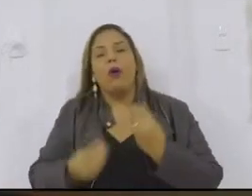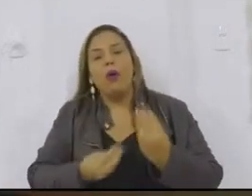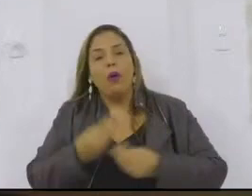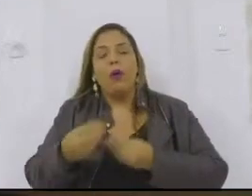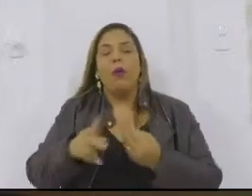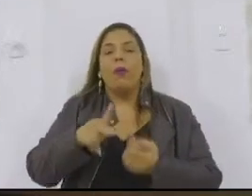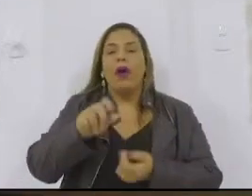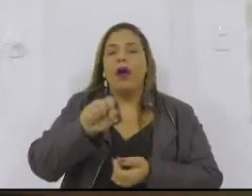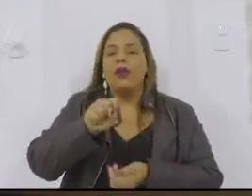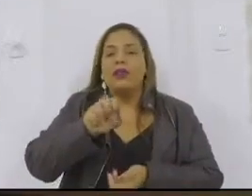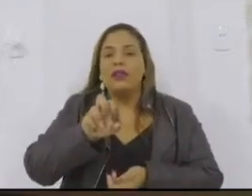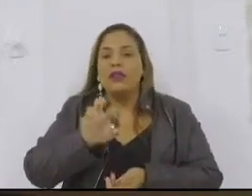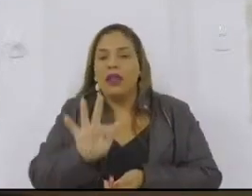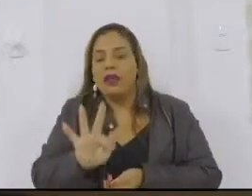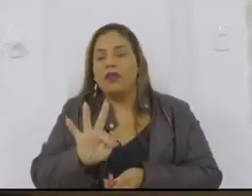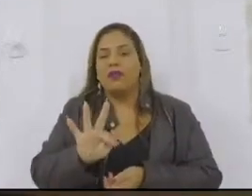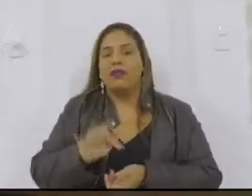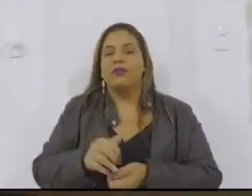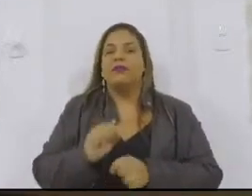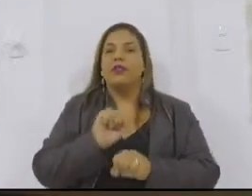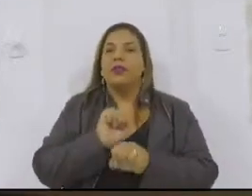a resposta clara e objetiva.